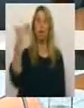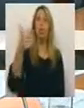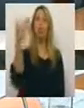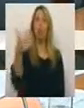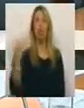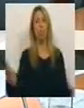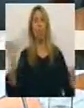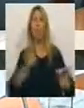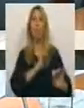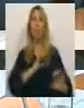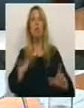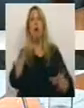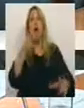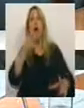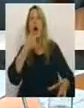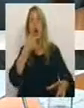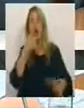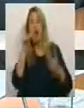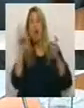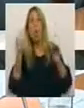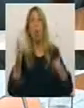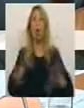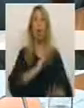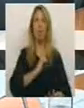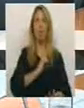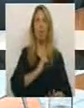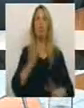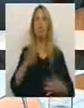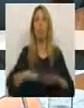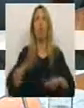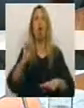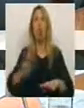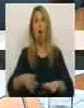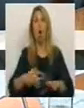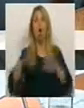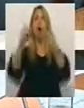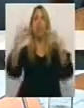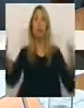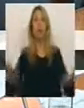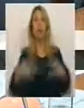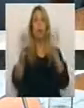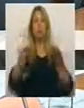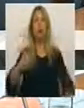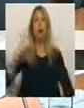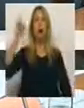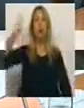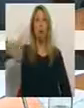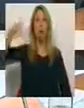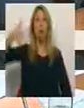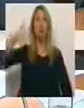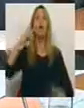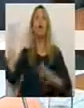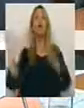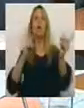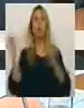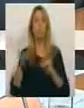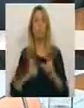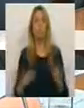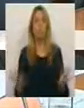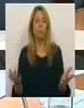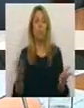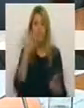uma privatização sem controle privados, é colocando as autarquias como autoridade de transportes. Então, Sr. Ministro, se assim é,